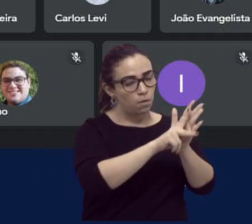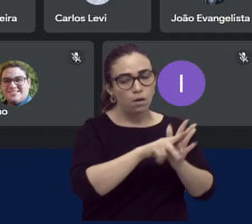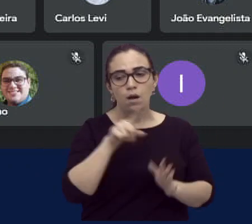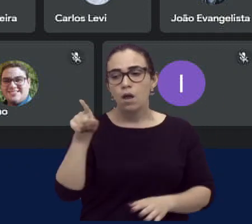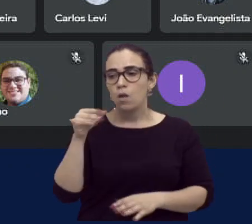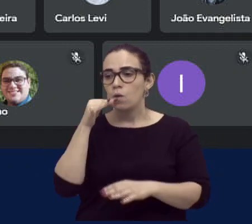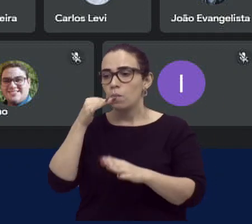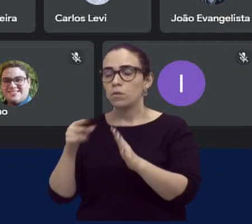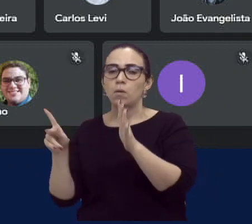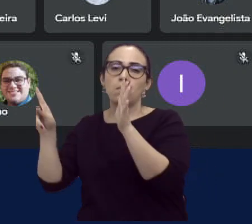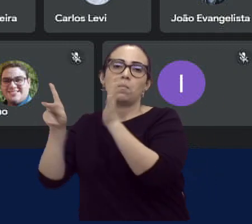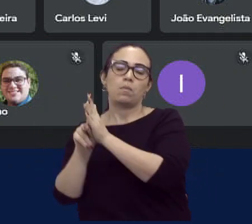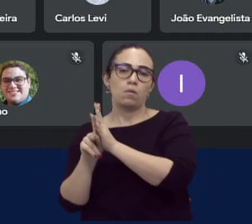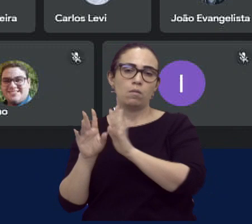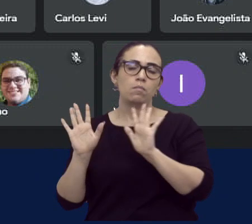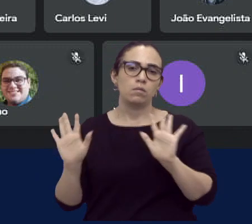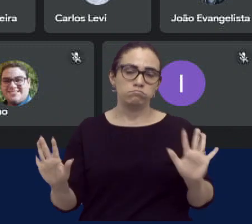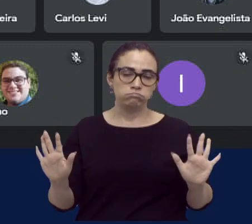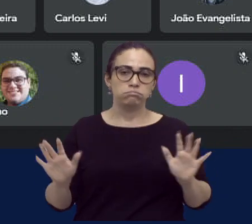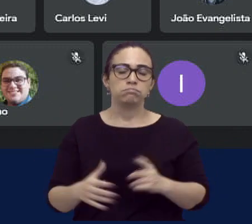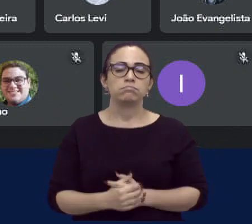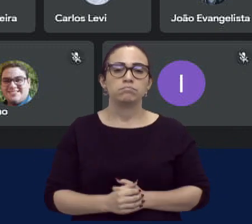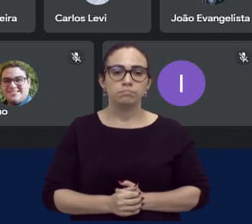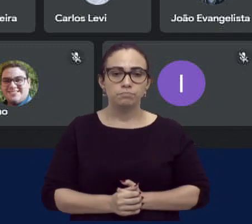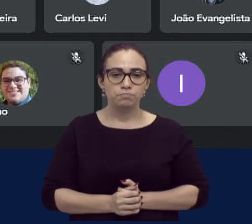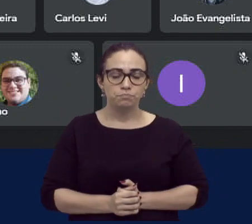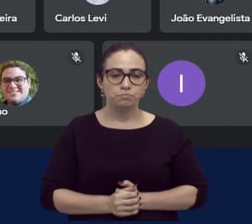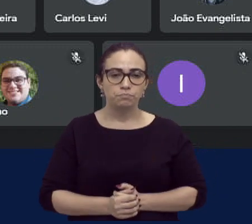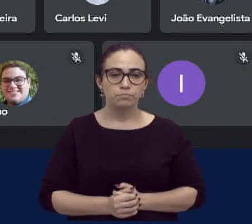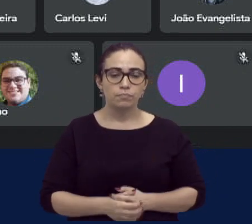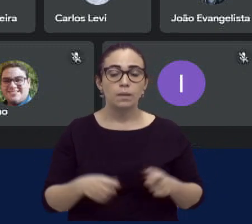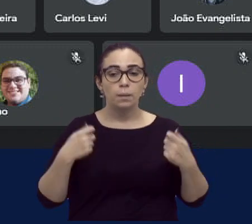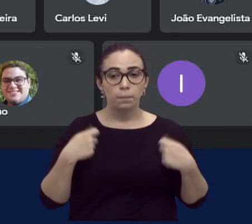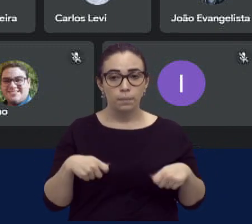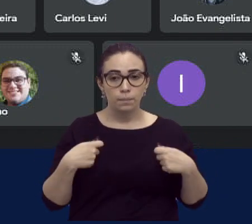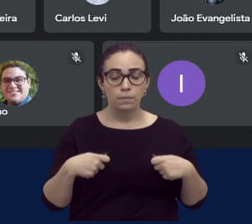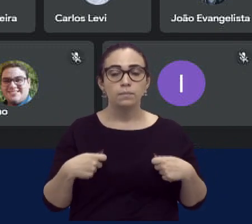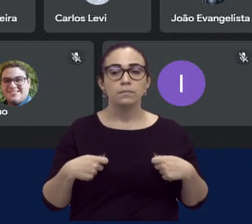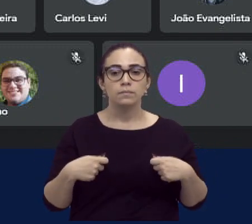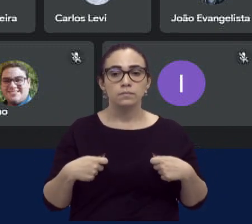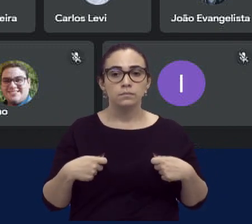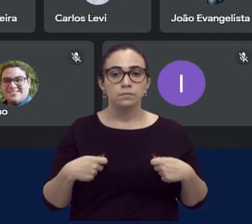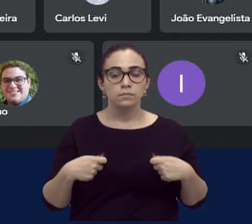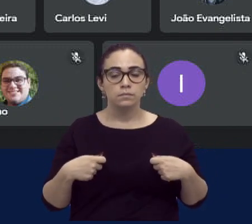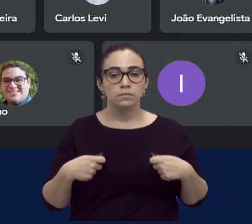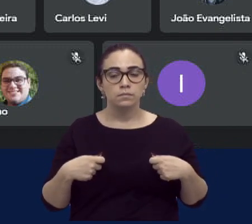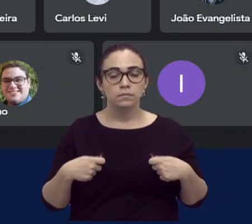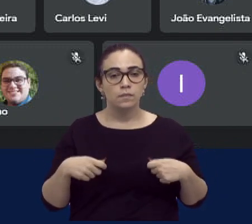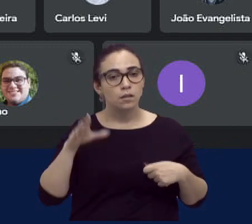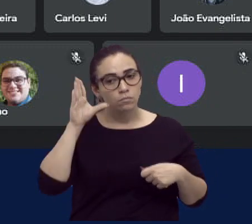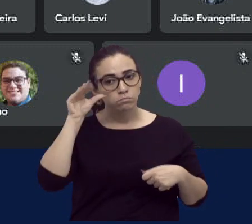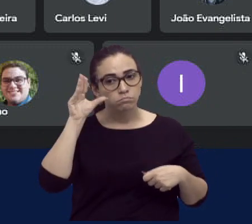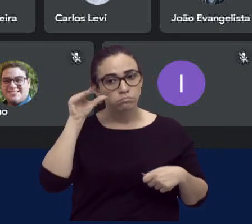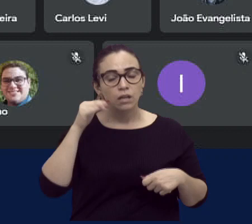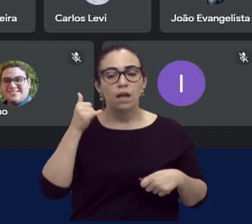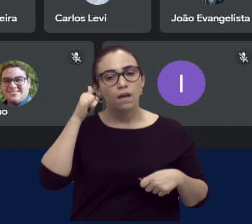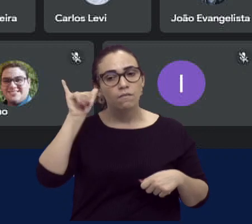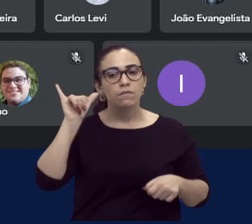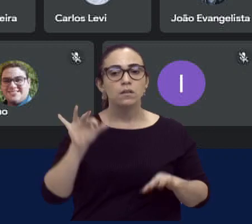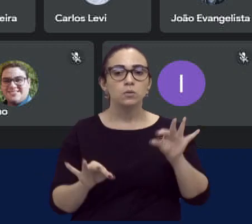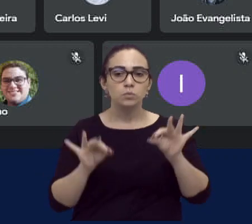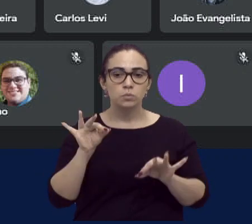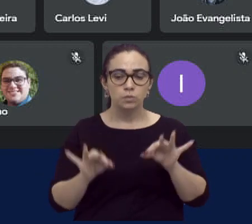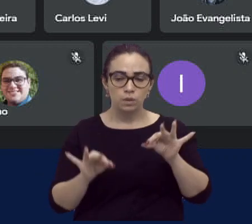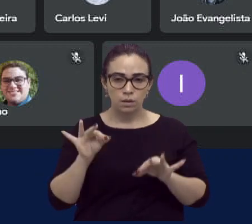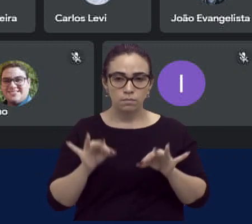qualquer que seja a conversa que eu vá ter com qualquer pessoa, eu preciso ou escutar sem julgamentos